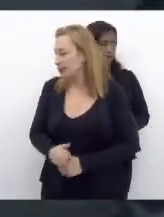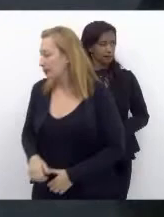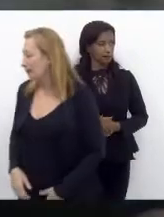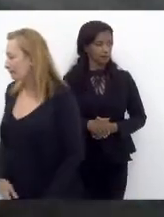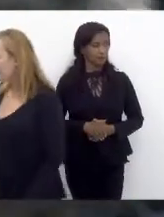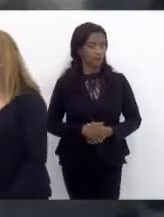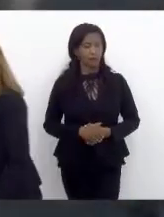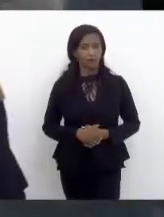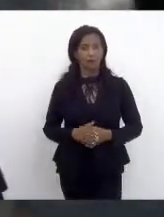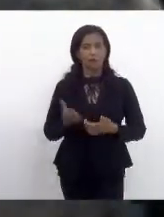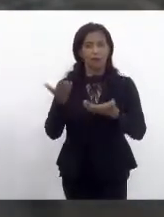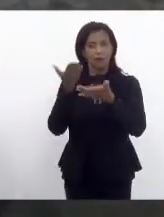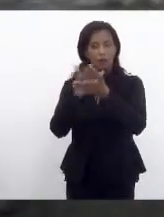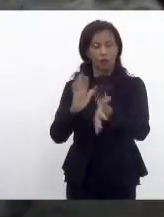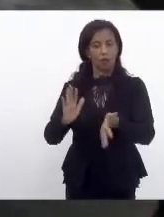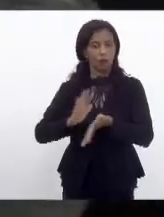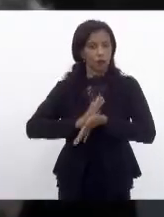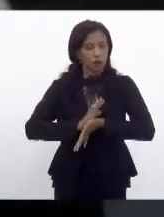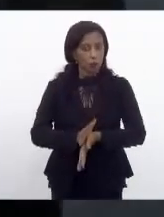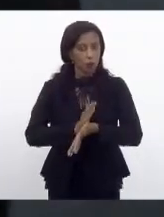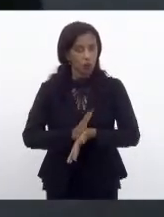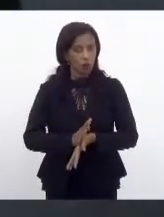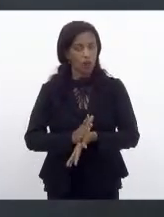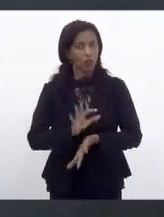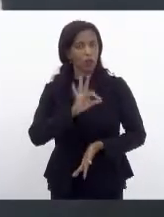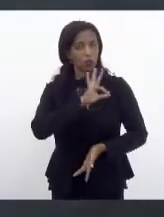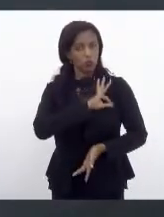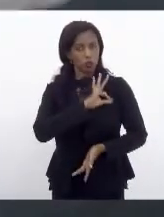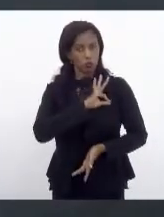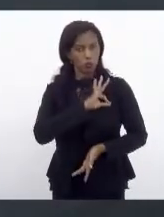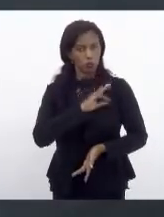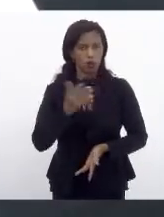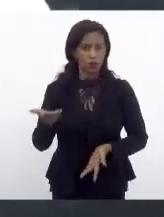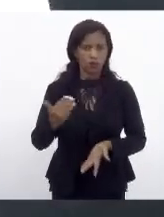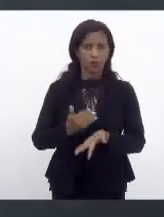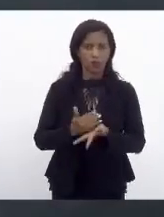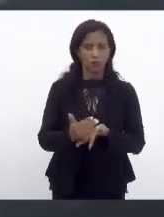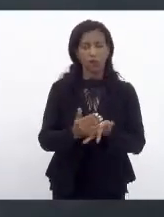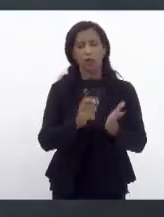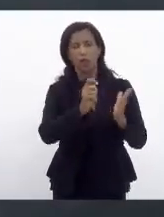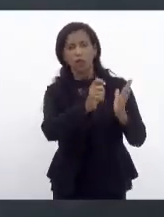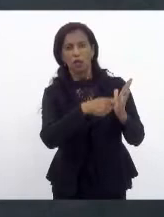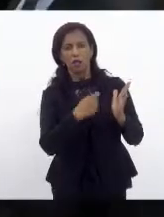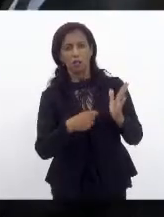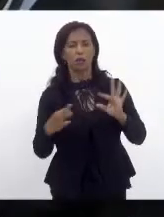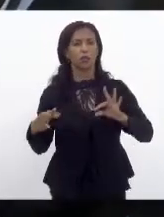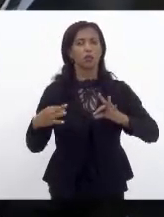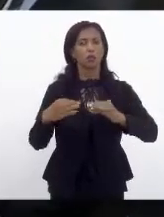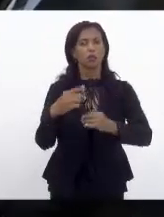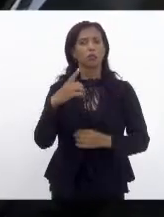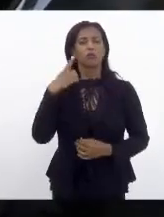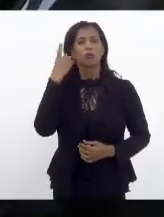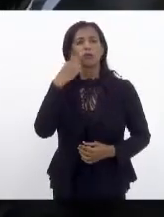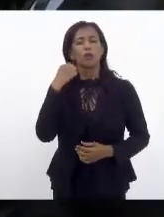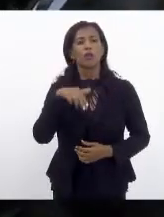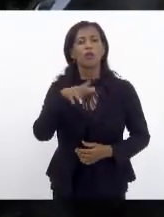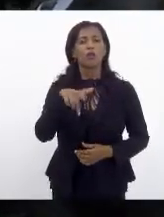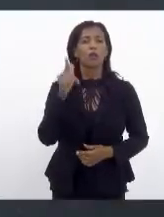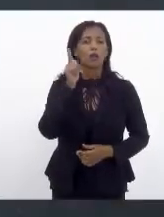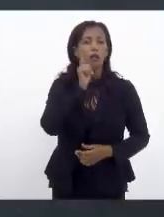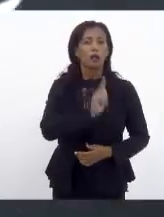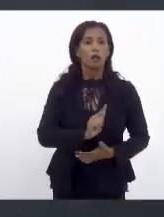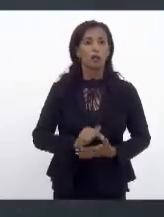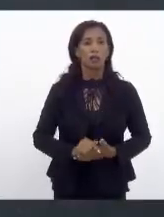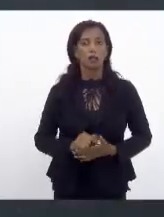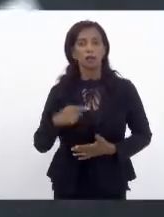os policiais militares e os policiais civis. Fica aqui a abertura da coautoria para todos os deputados, porque quem ganha... Quem